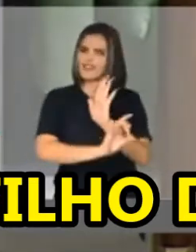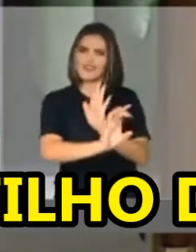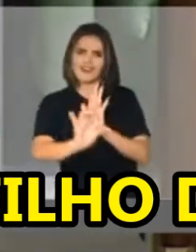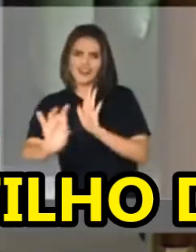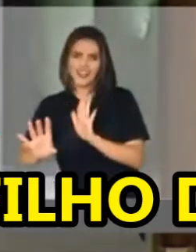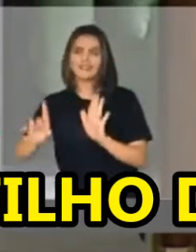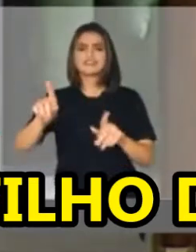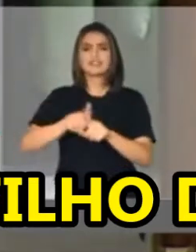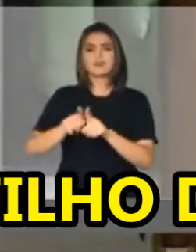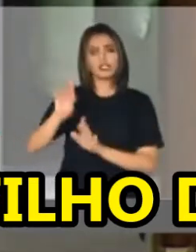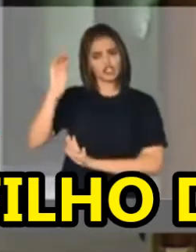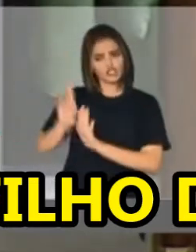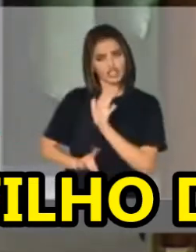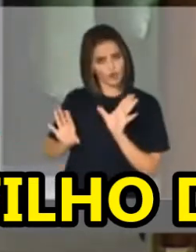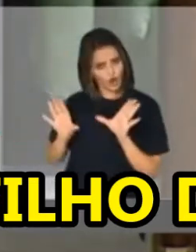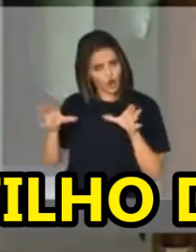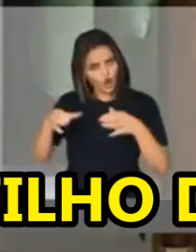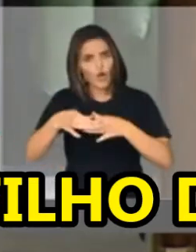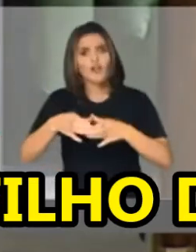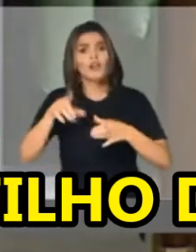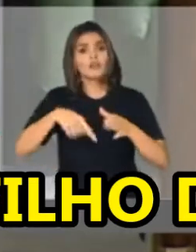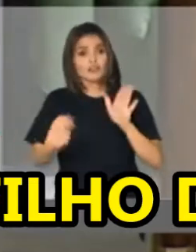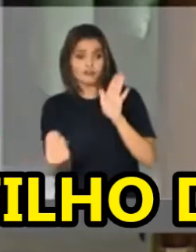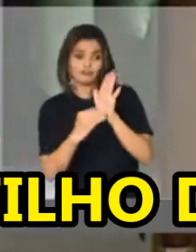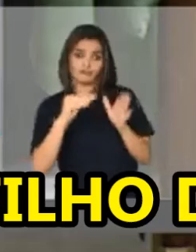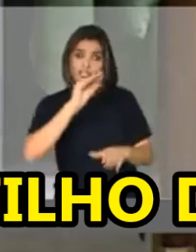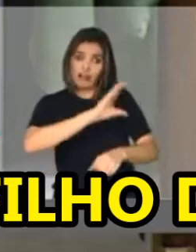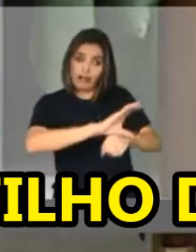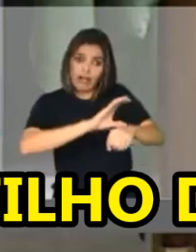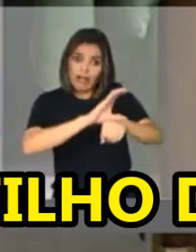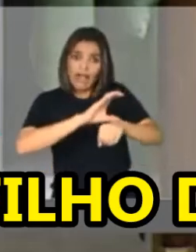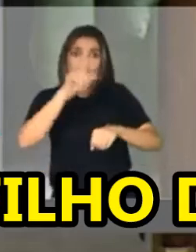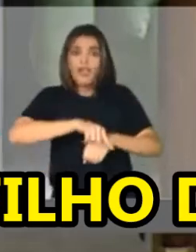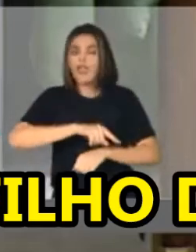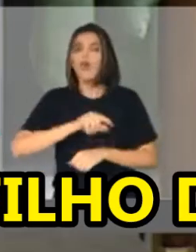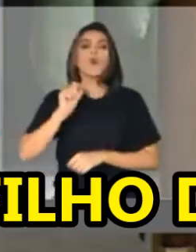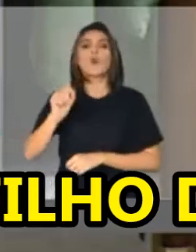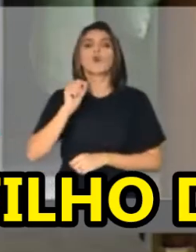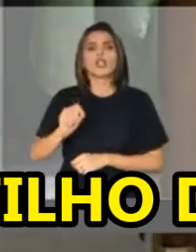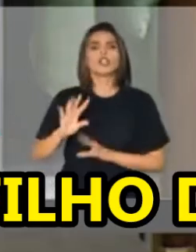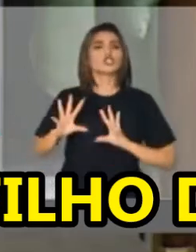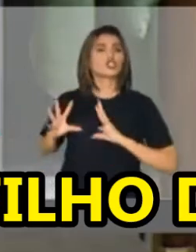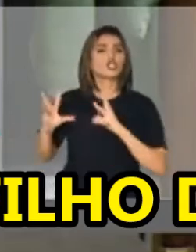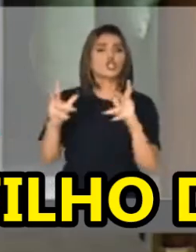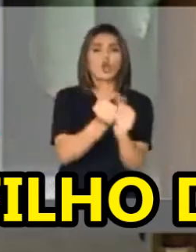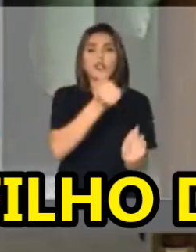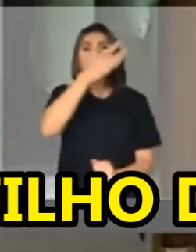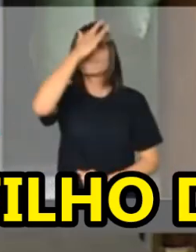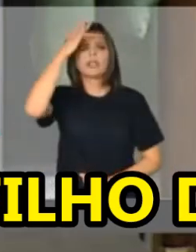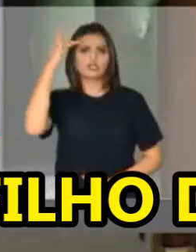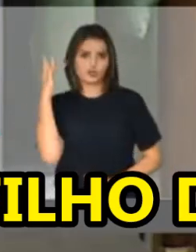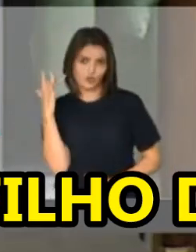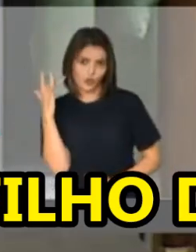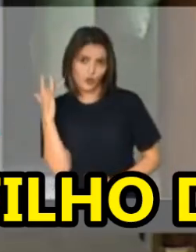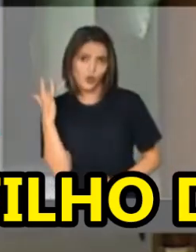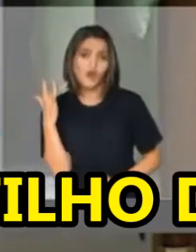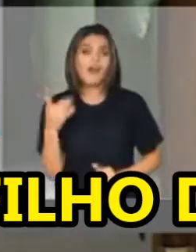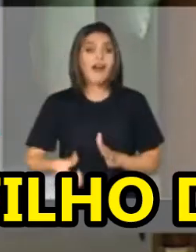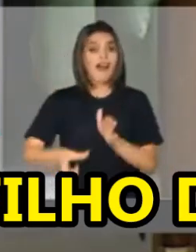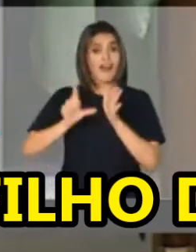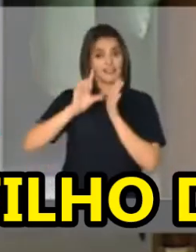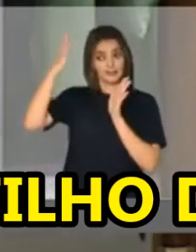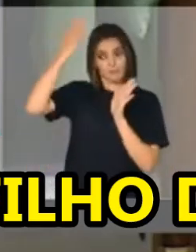na Constituição brasileira, onde lá está inscrita a presunção de inocência. E eu gostaria, já que o meu